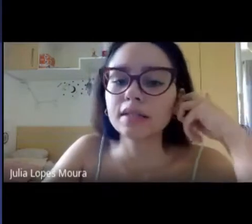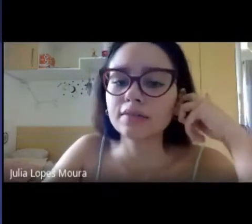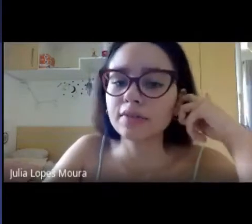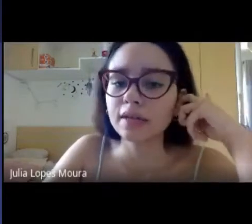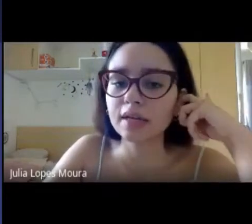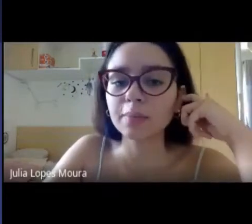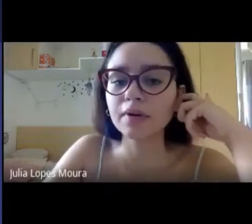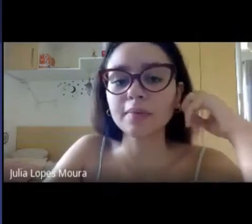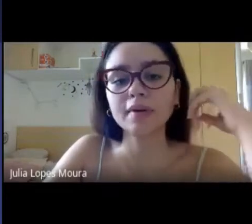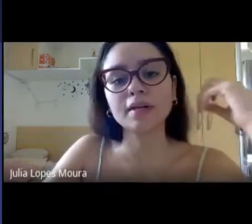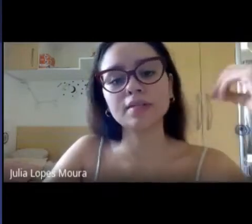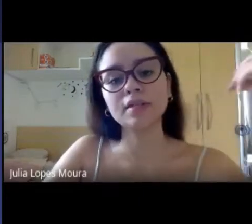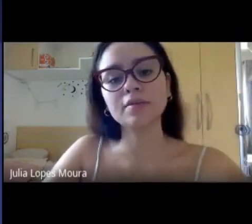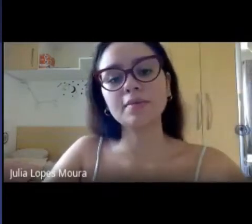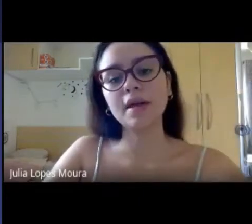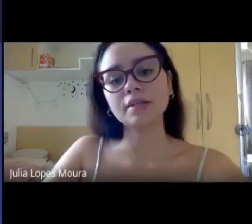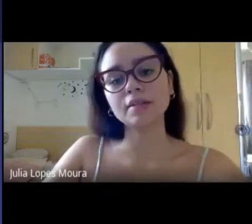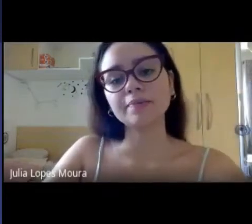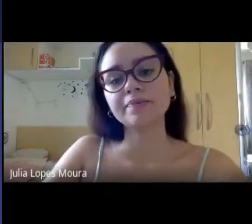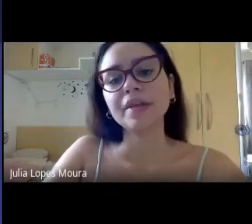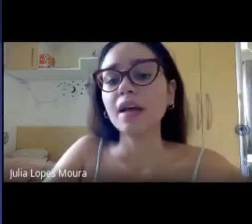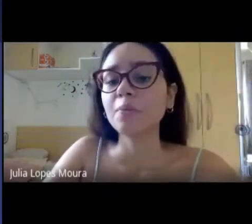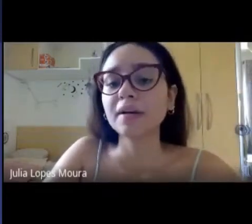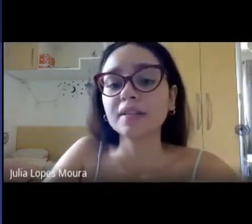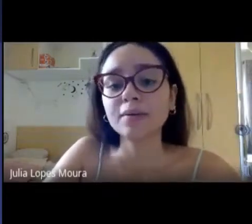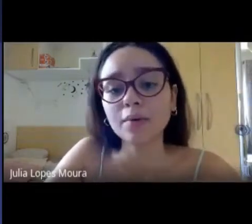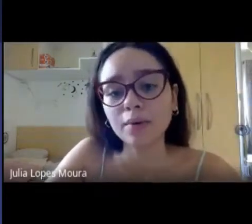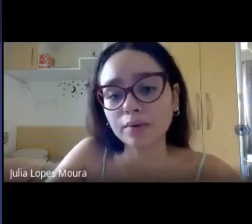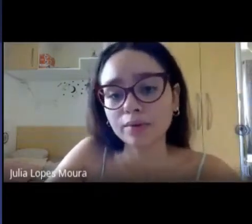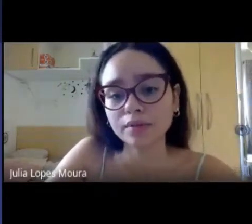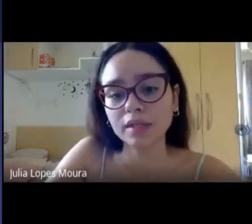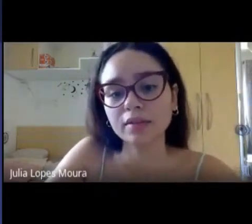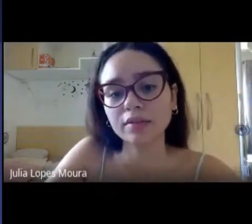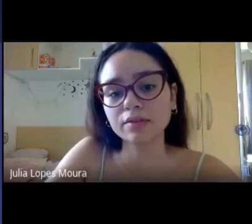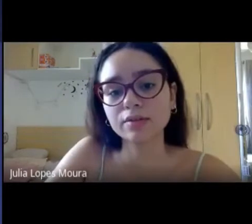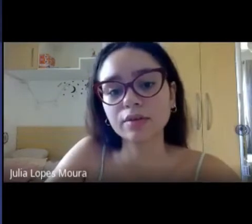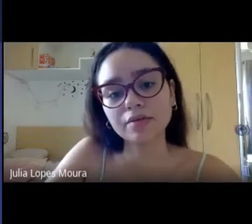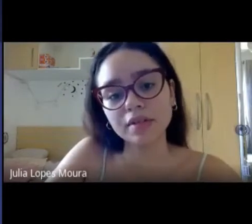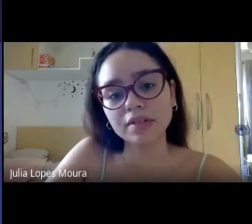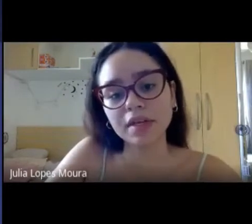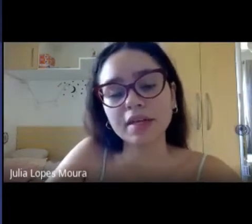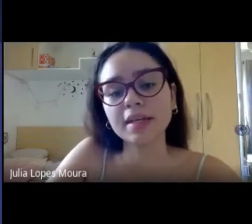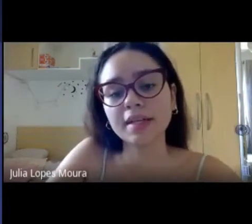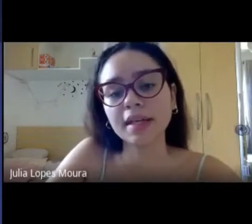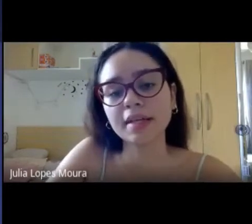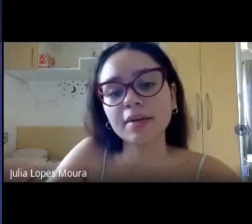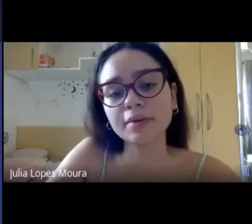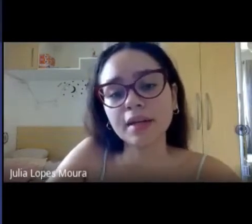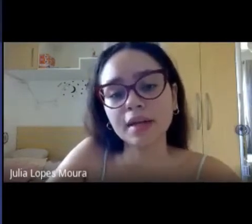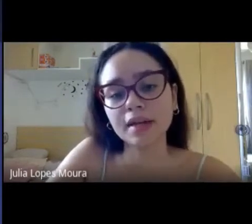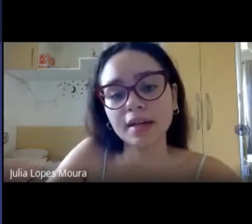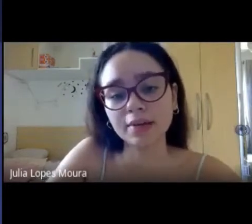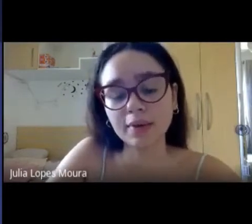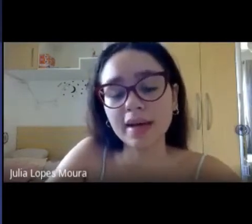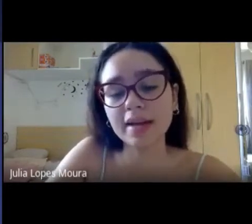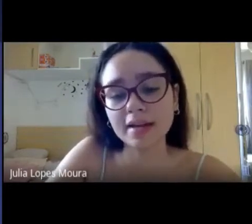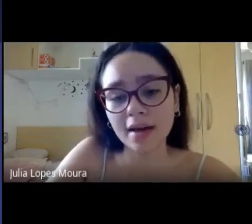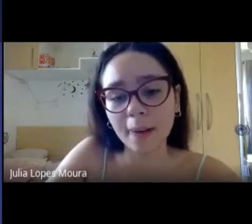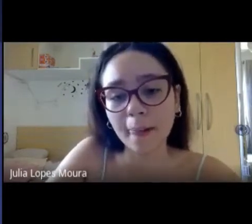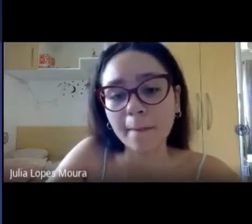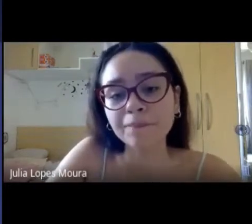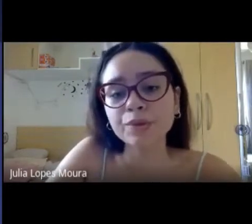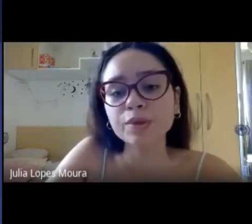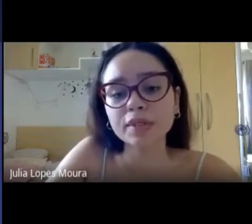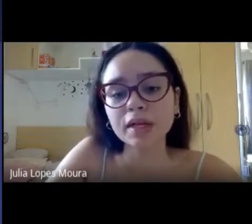que significa Polymerase Chain Reaction, é o padrão ouro no diagnóstico do COVID. Ele detecta o